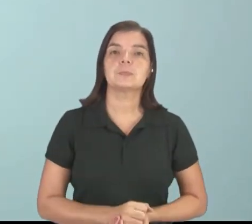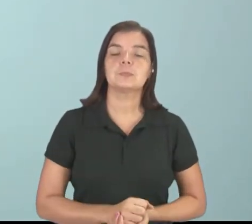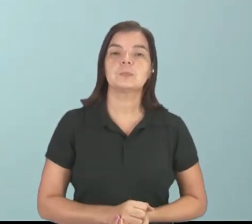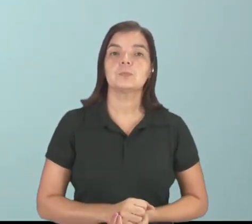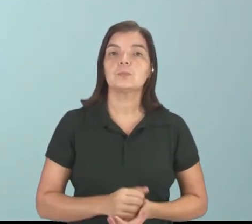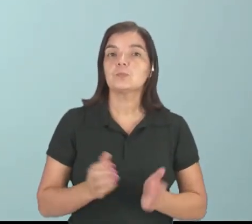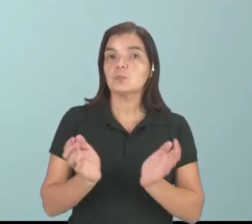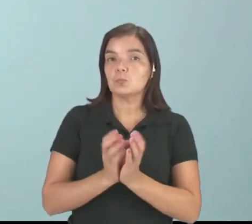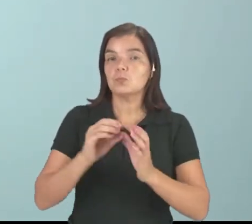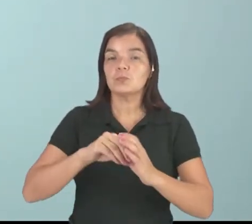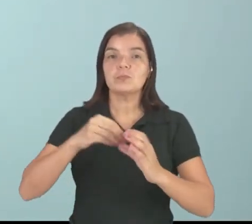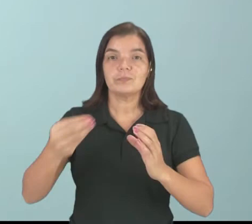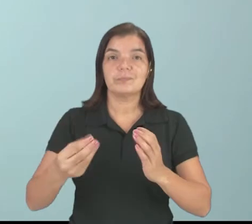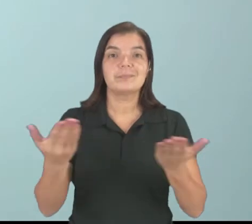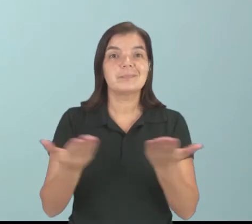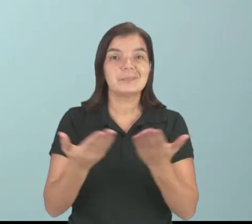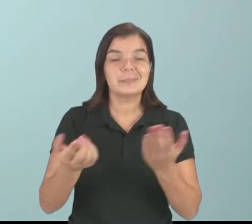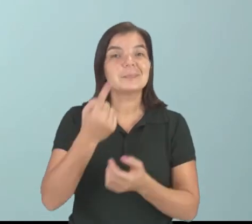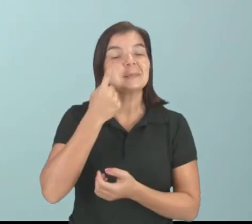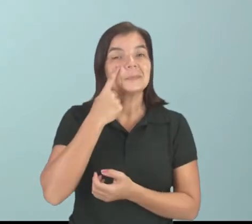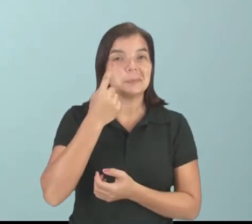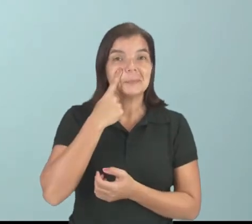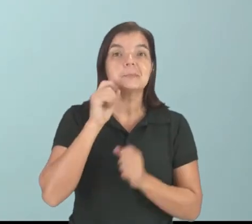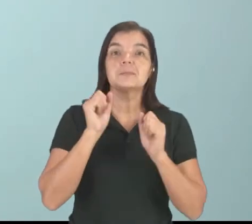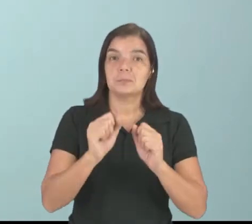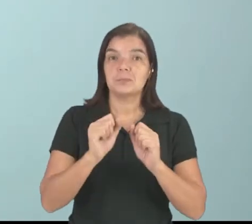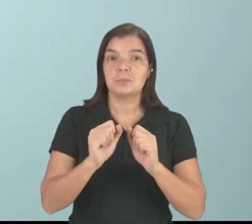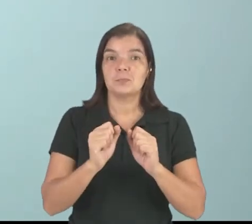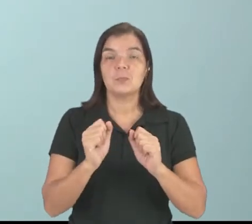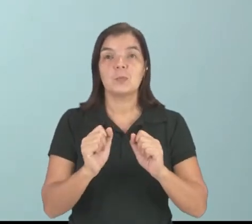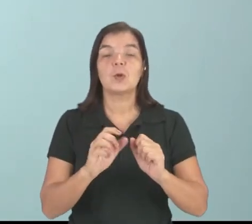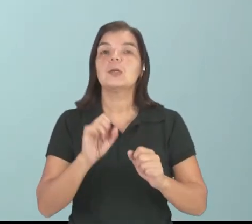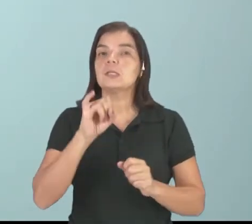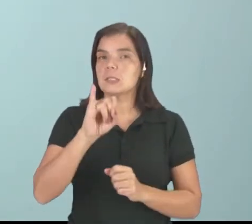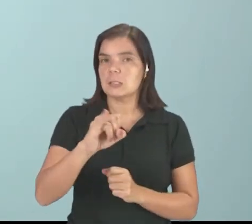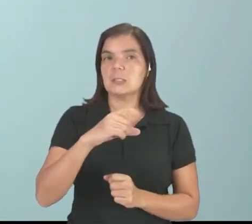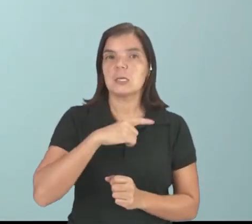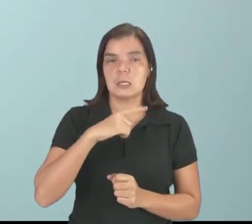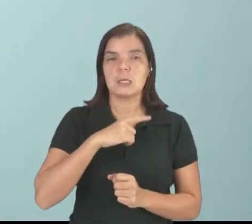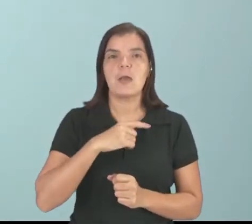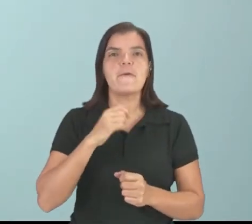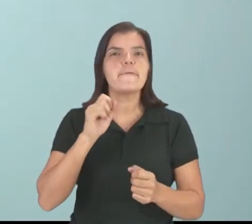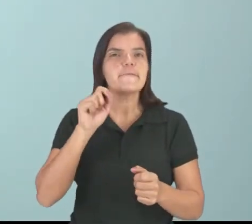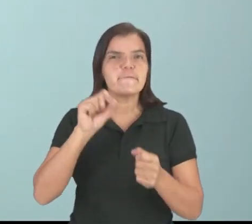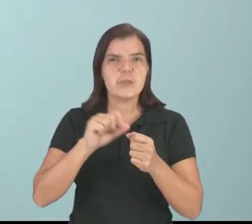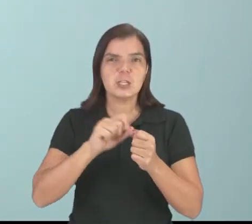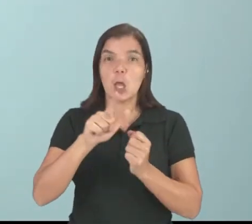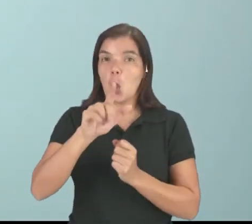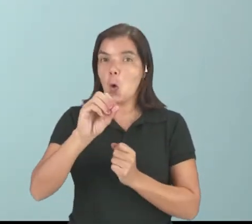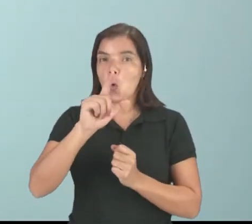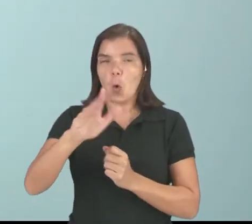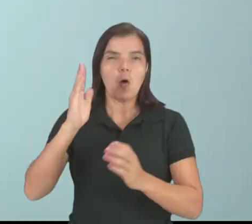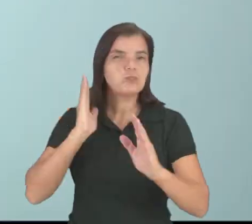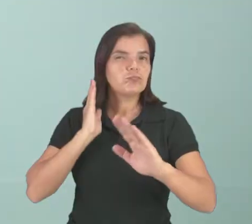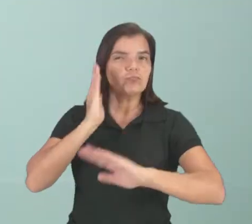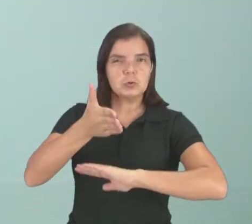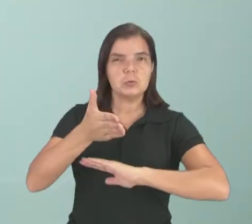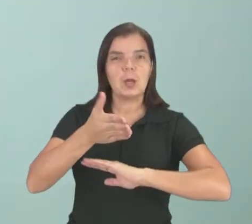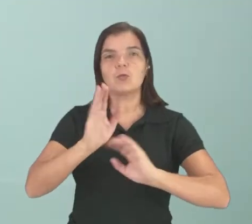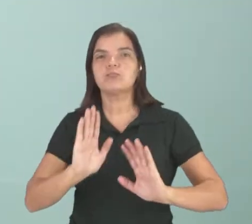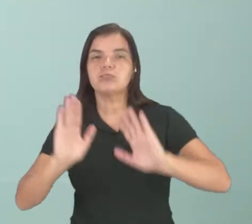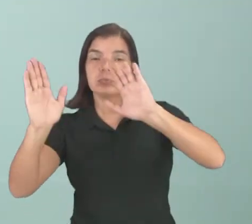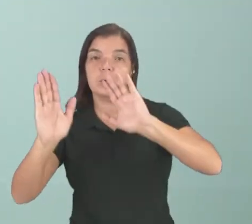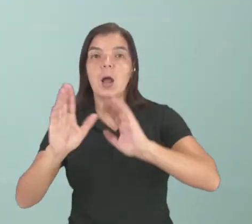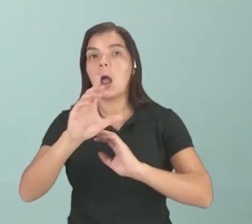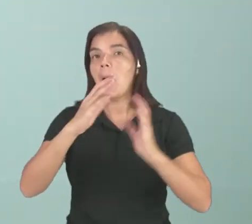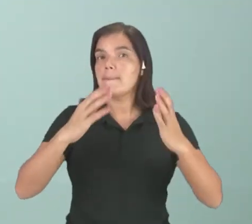hoot a saída lá agora você pode o gol é validado se você fizer o gol né diretamente do dia de saída